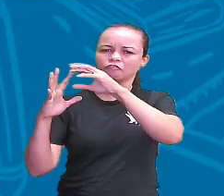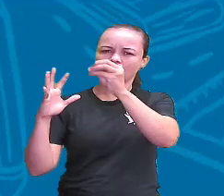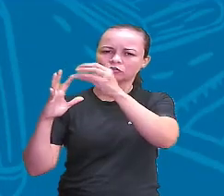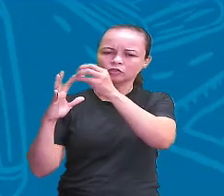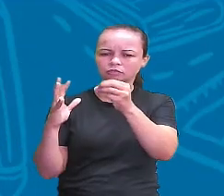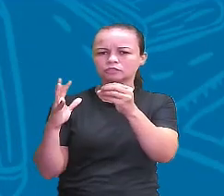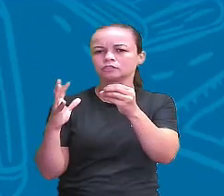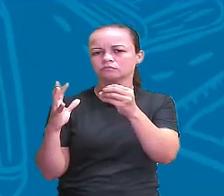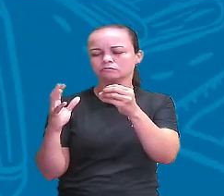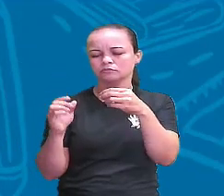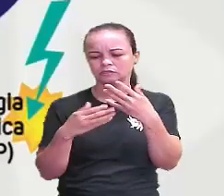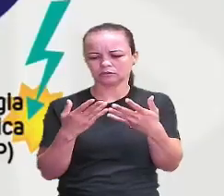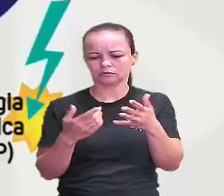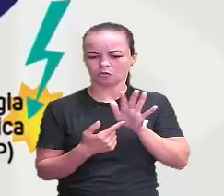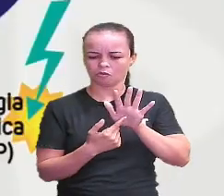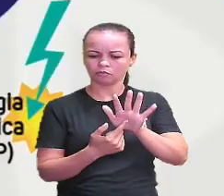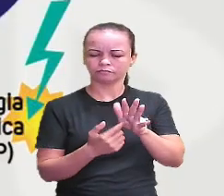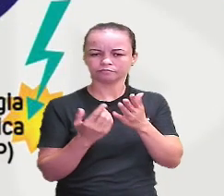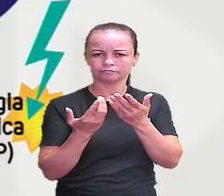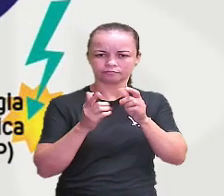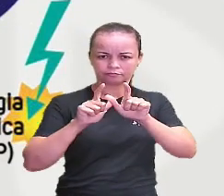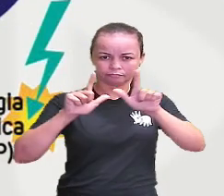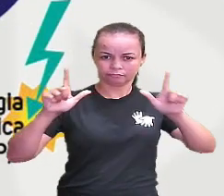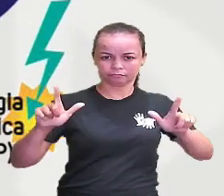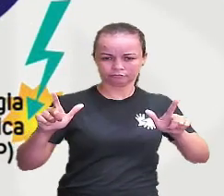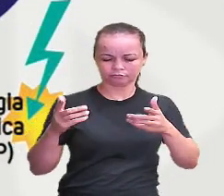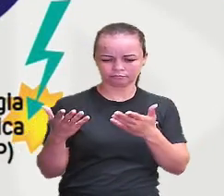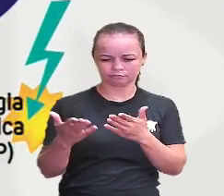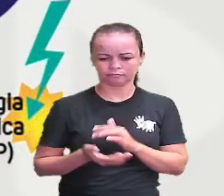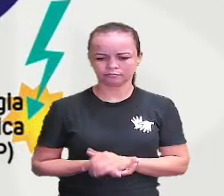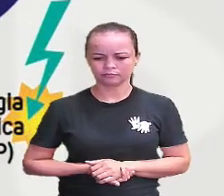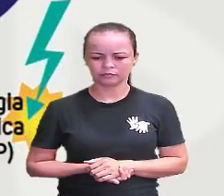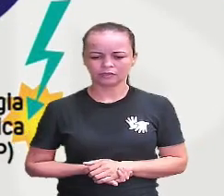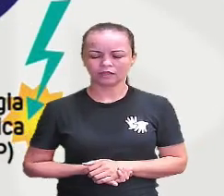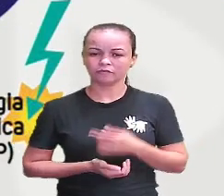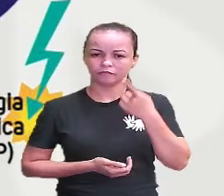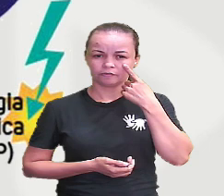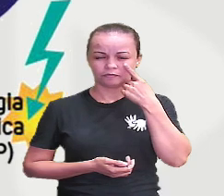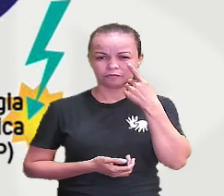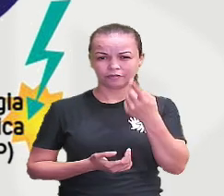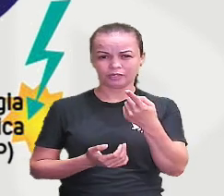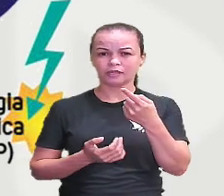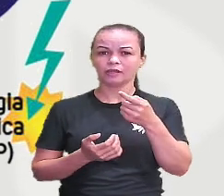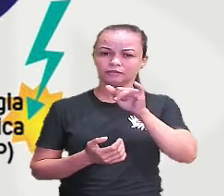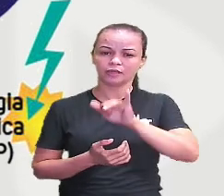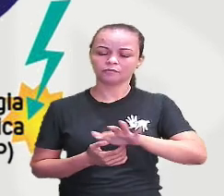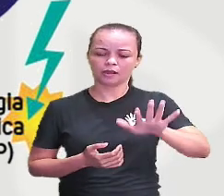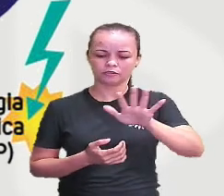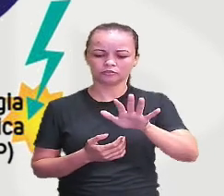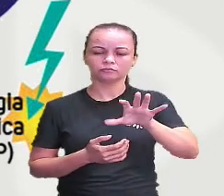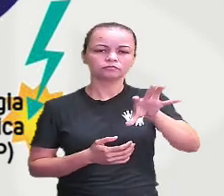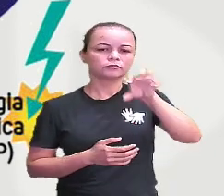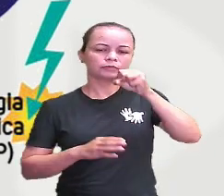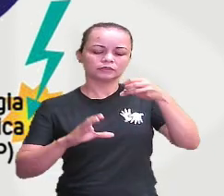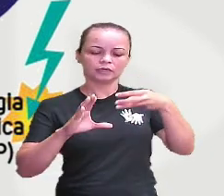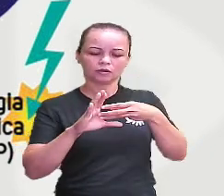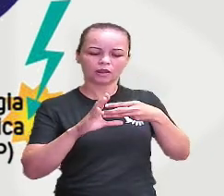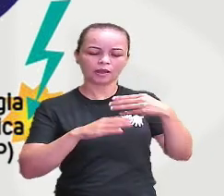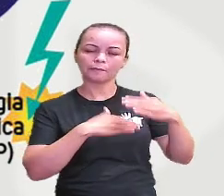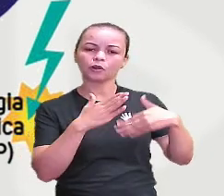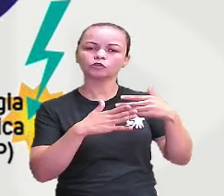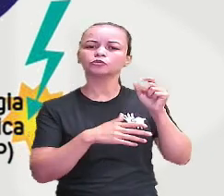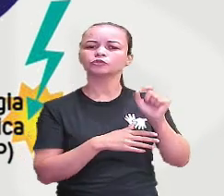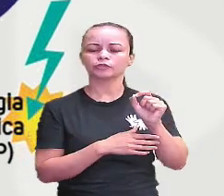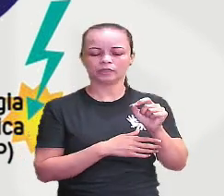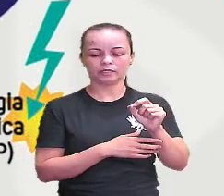gente? Pensa, olha para ali, abre essa imagem, perfeito, produção. Vê essa imagem aí onde tem respiração celular. Na respiração celular, o que é que ela produz? Ela